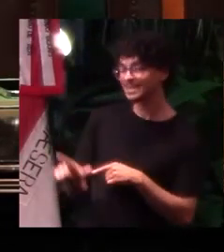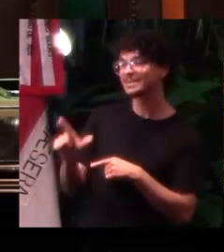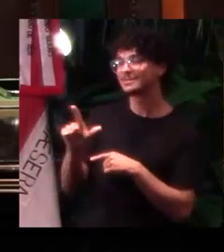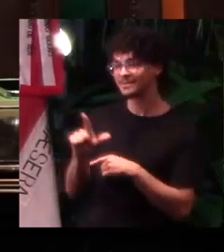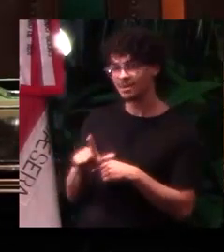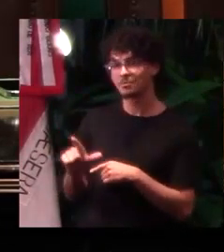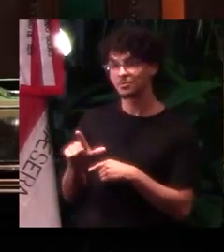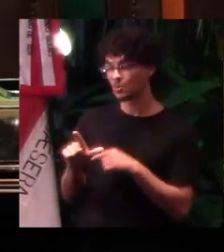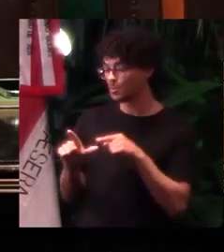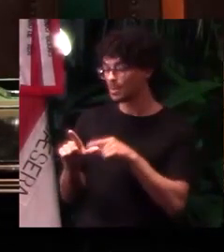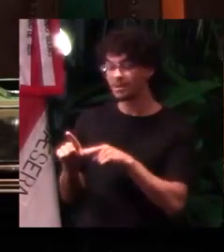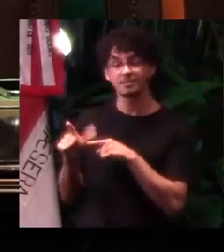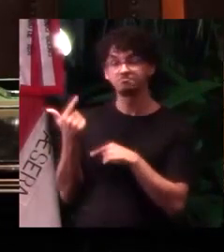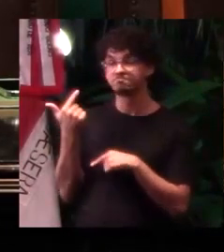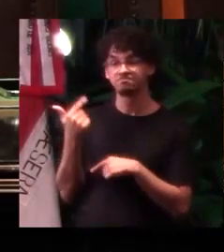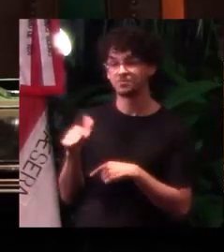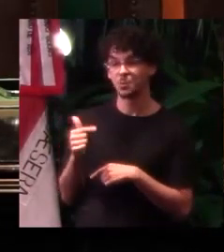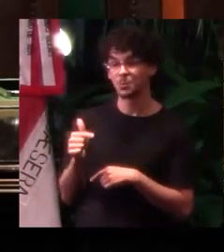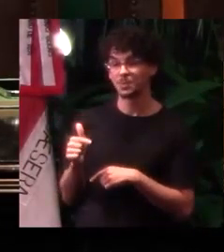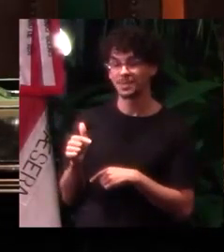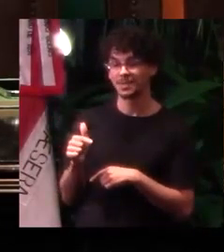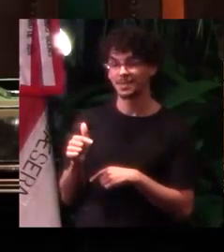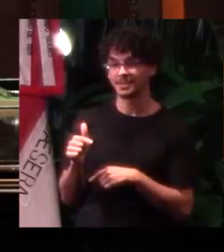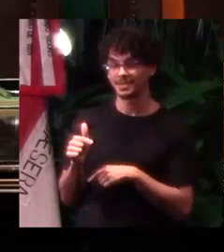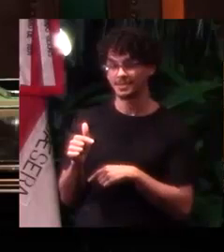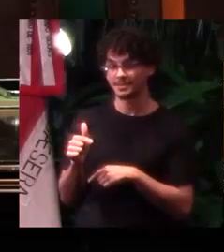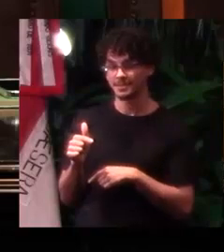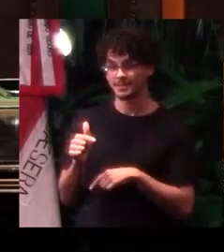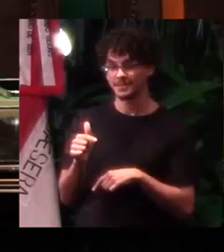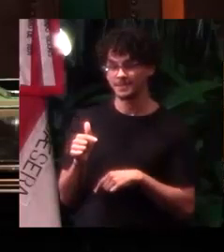ela também não tem,